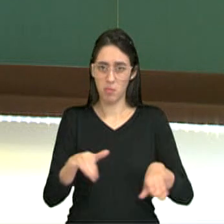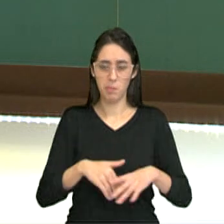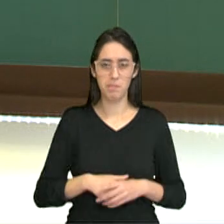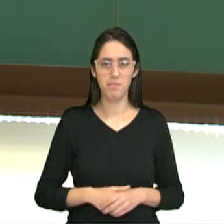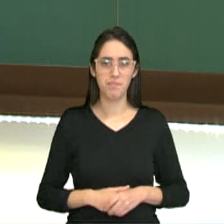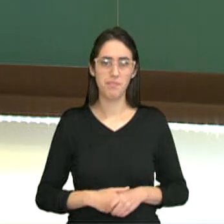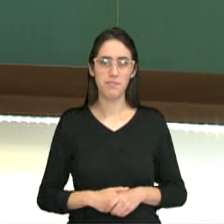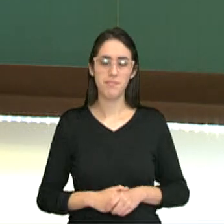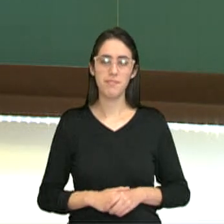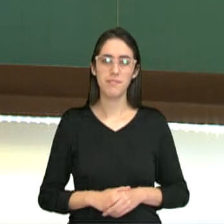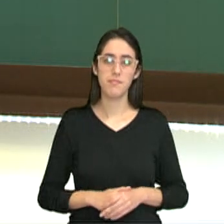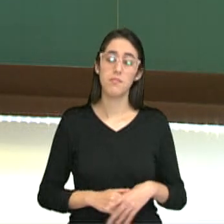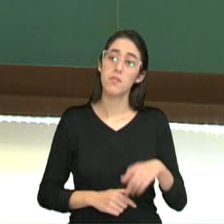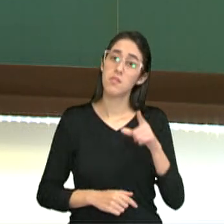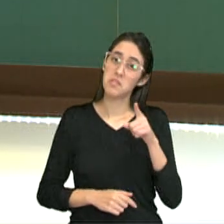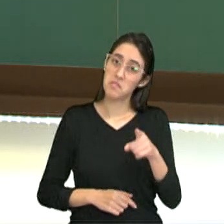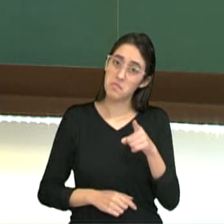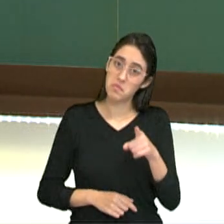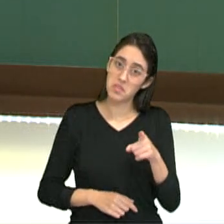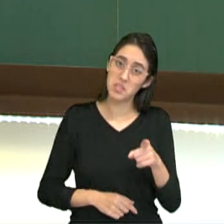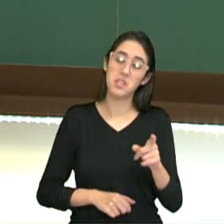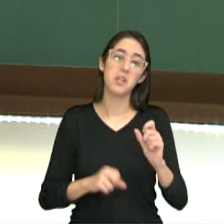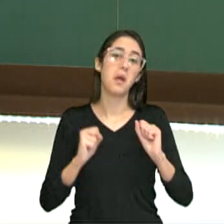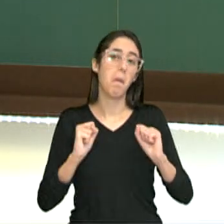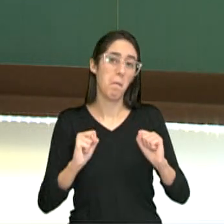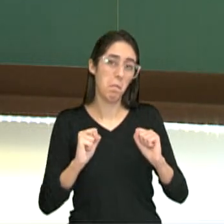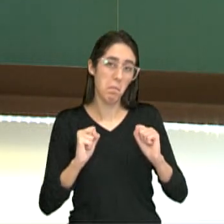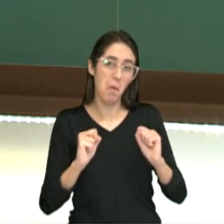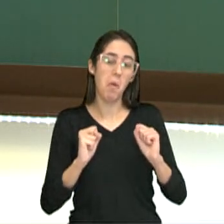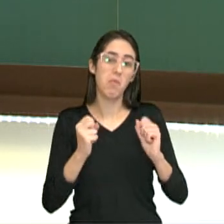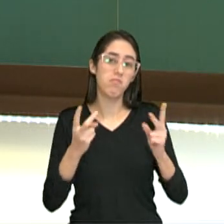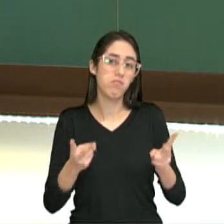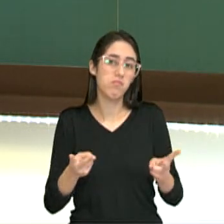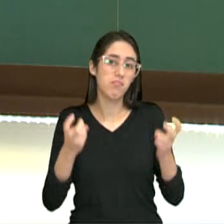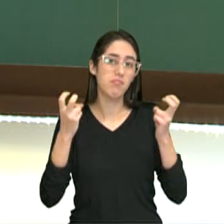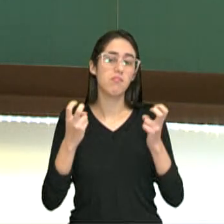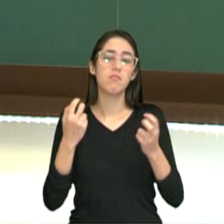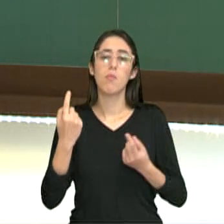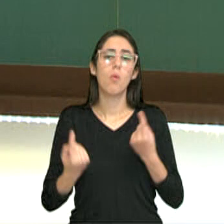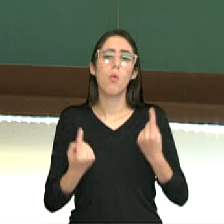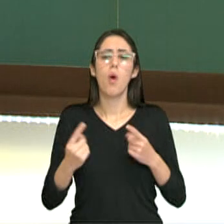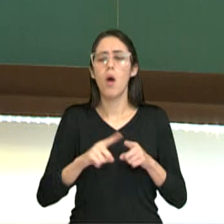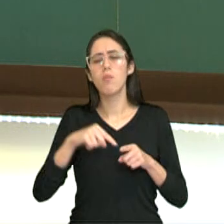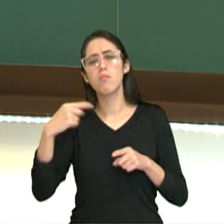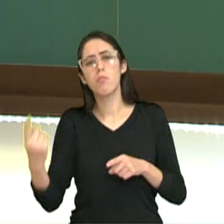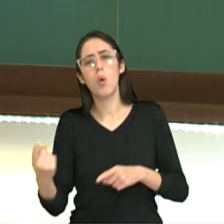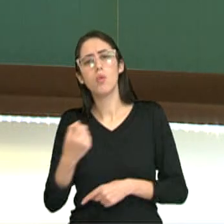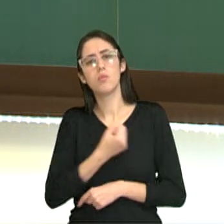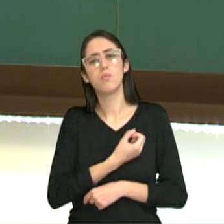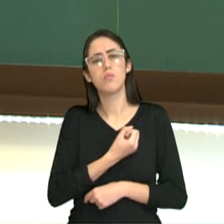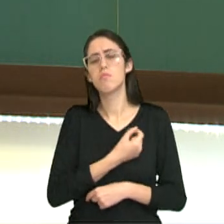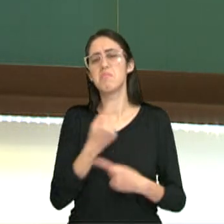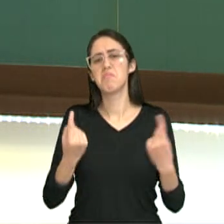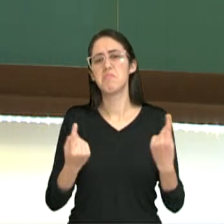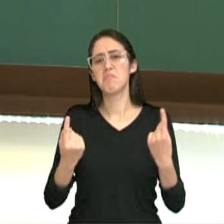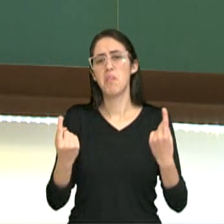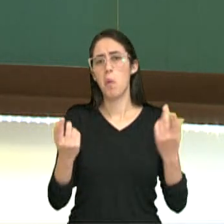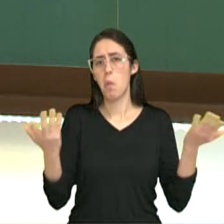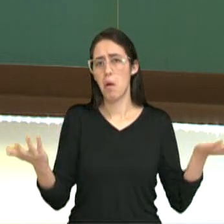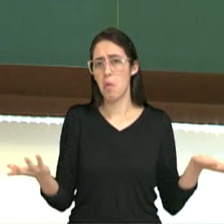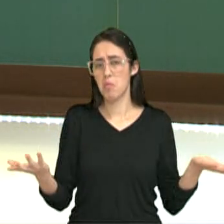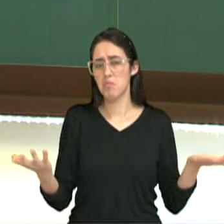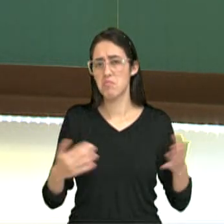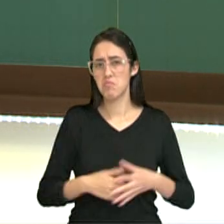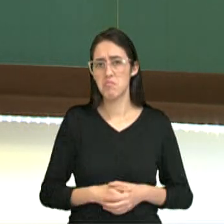E você poderia então determinar qual seria o próximo termo de cada uma